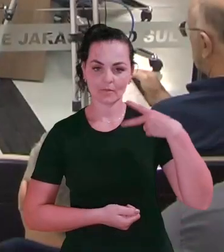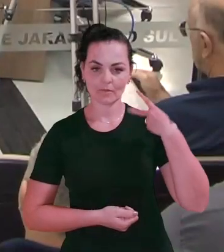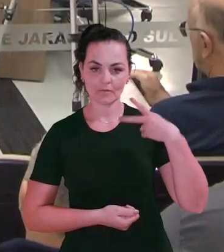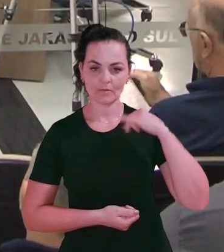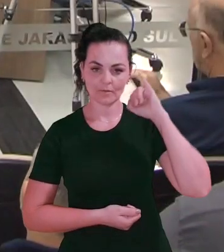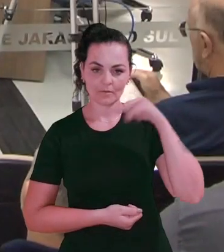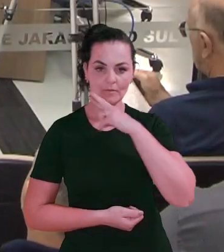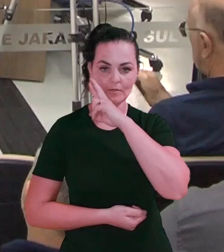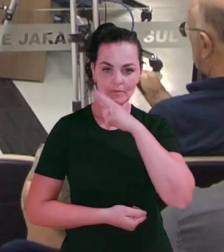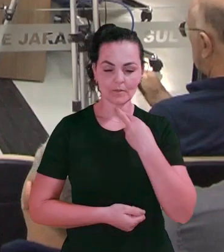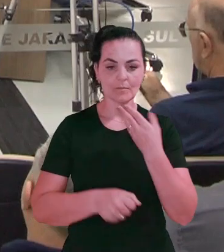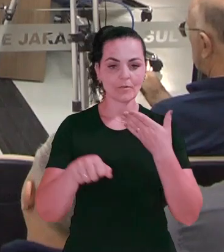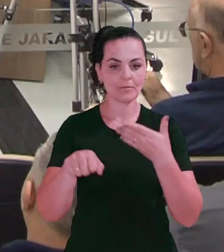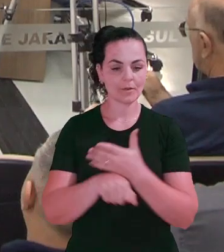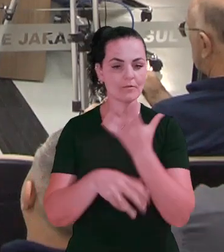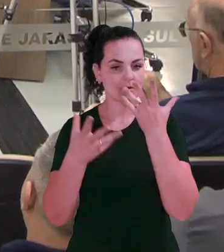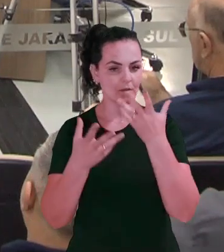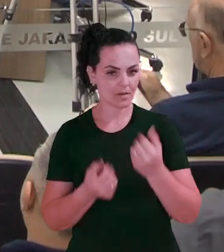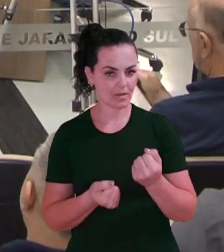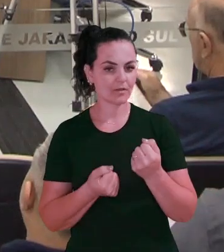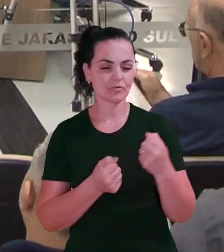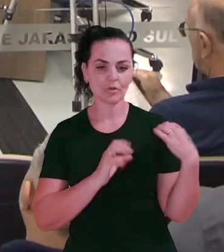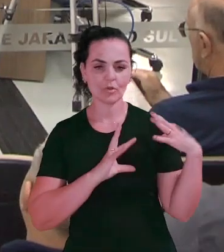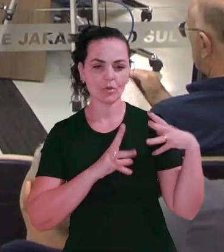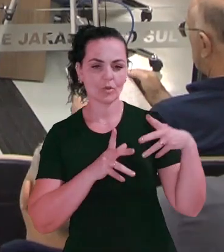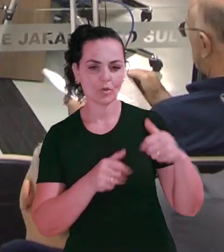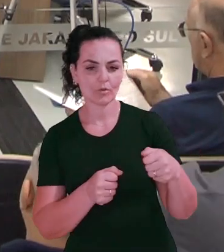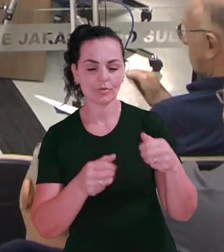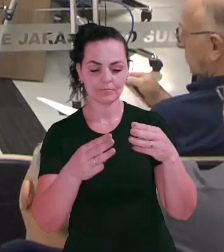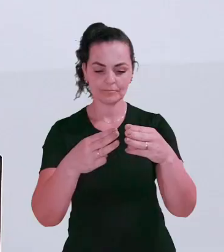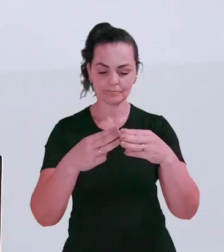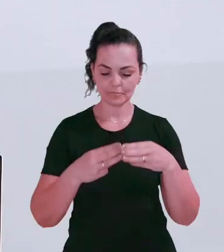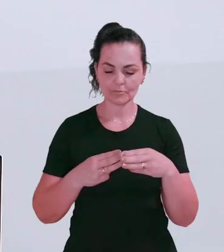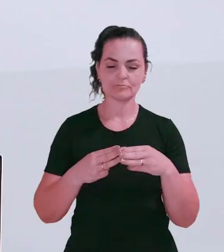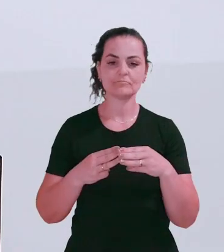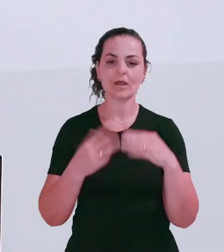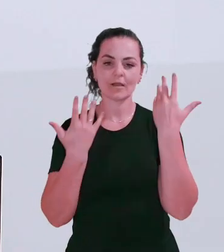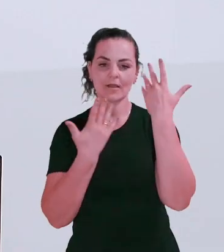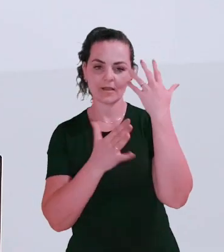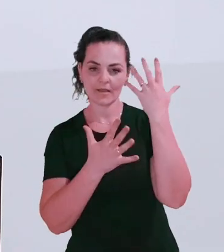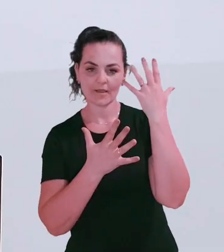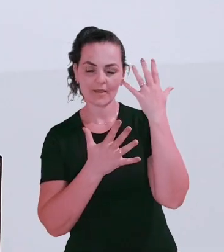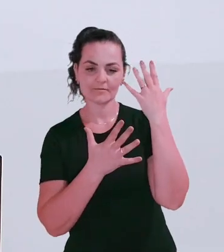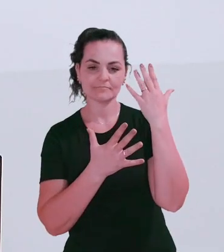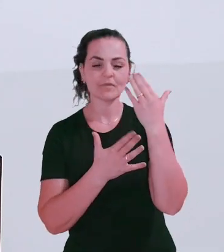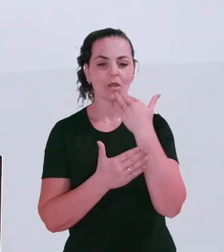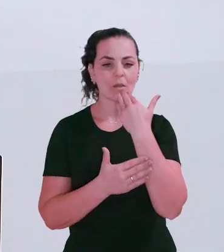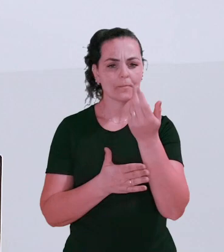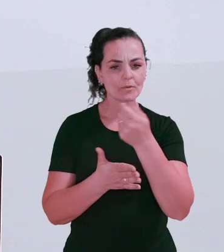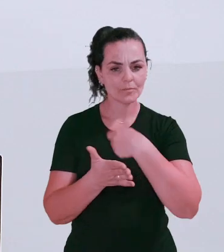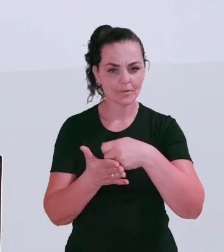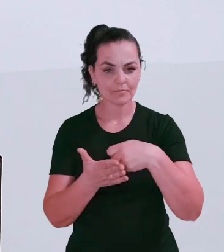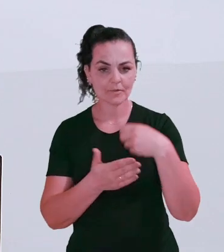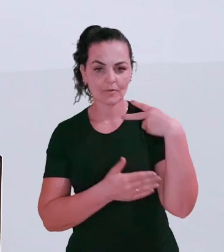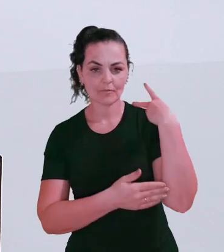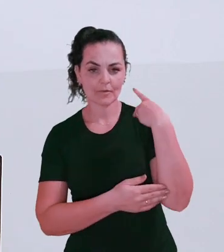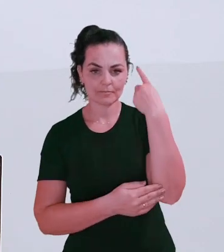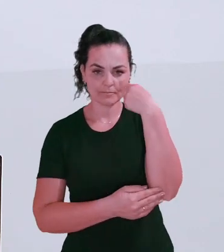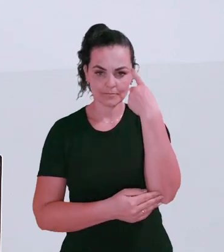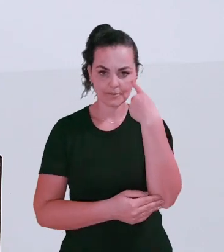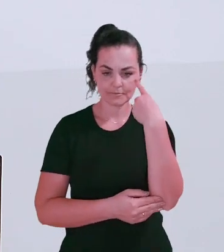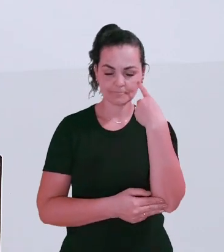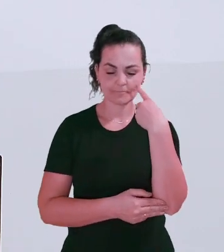os vereadores de araguaenses aprovaram por unanimidade uma Moção de aplausos proposta pelo vereador